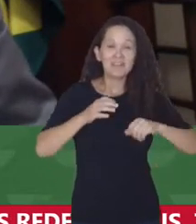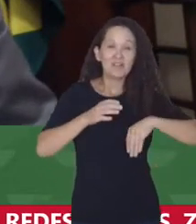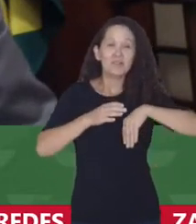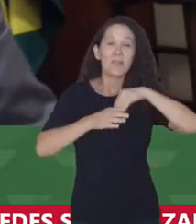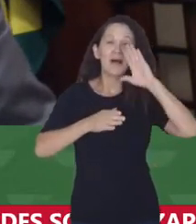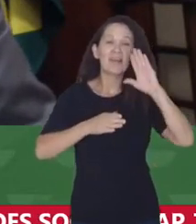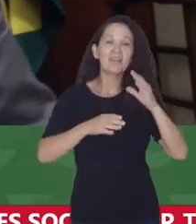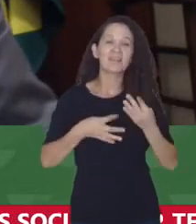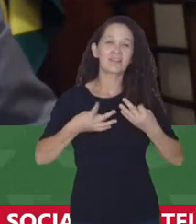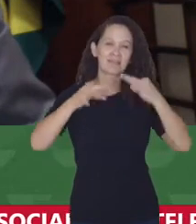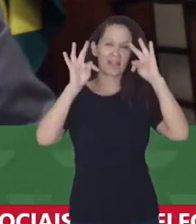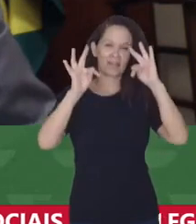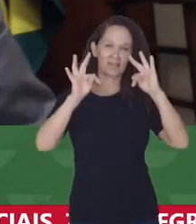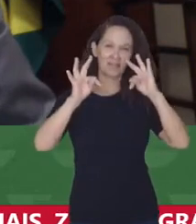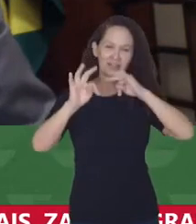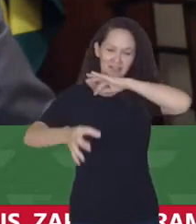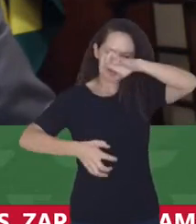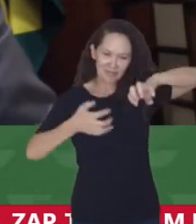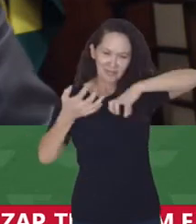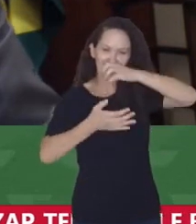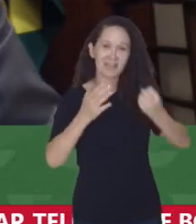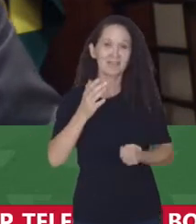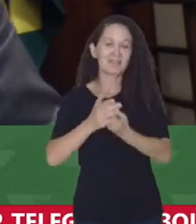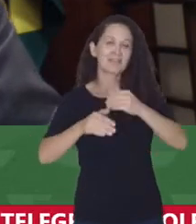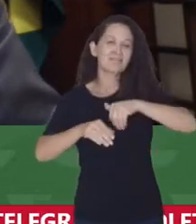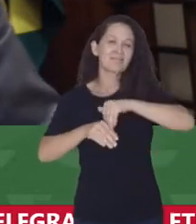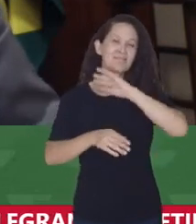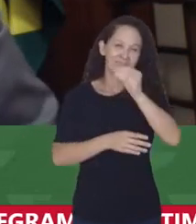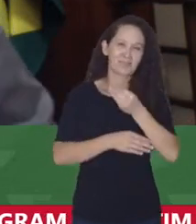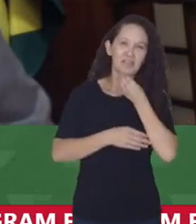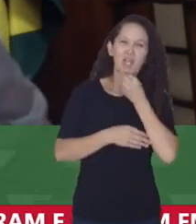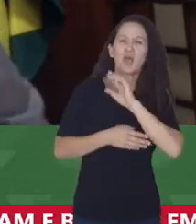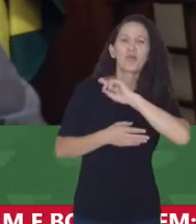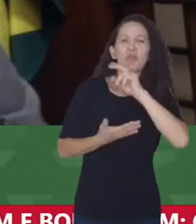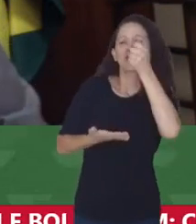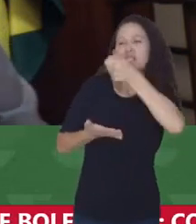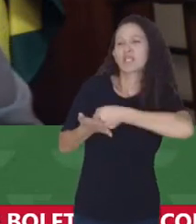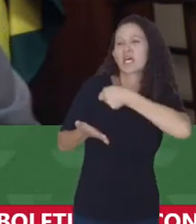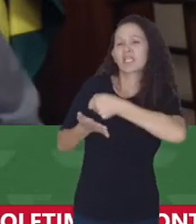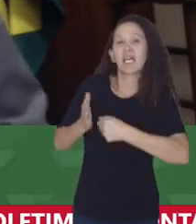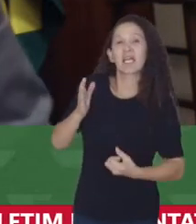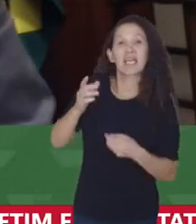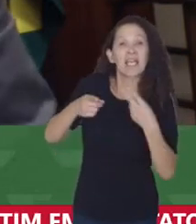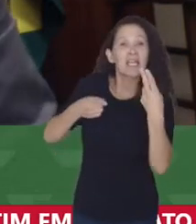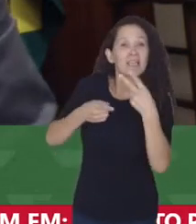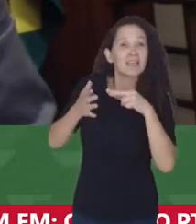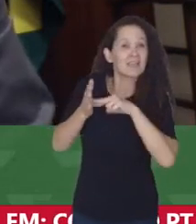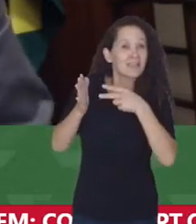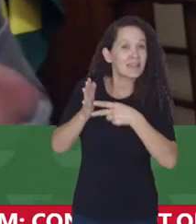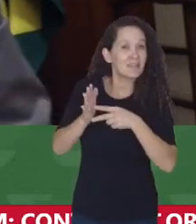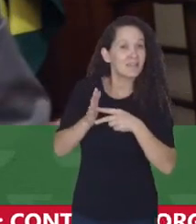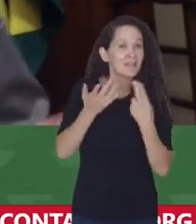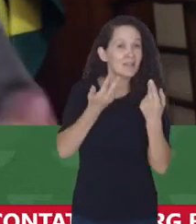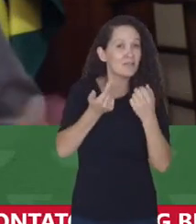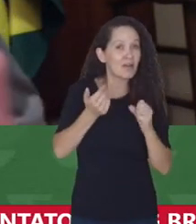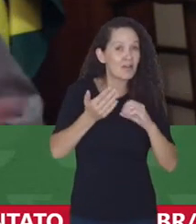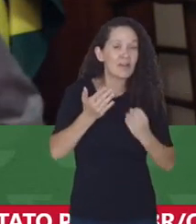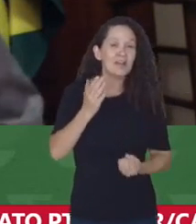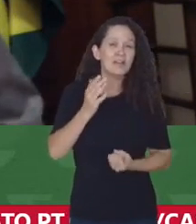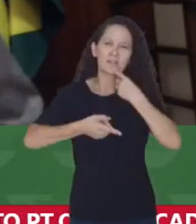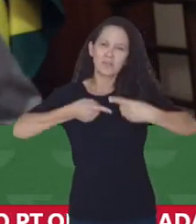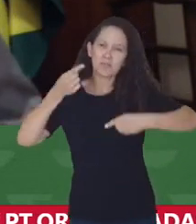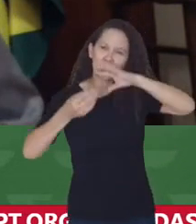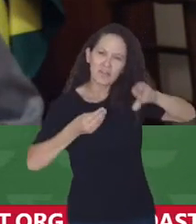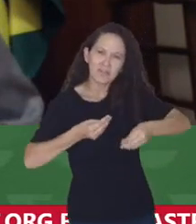porque gerará muito mais oportunidades. Eu não falo em tributar, eu falo de criar uma política de agregação de valor no setor